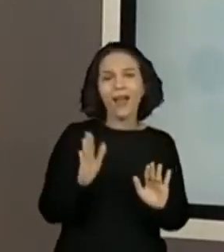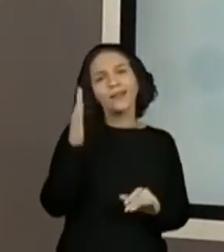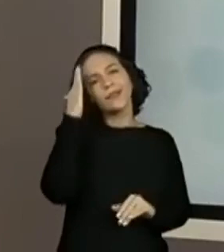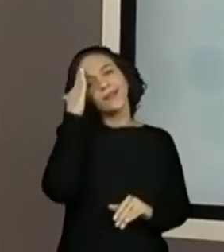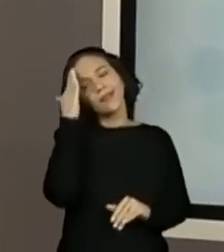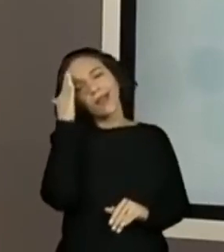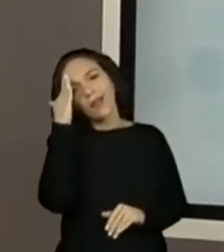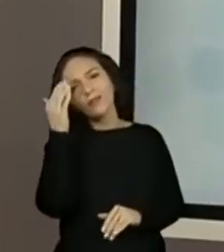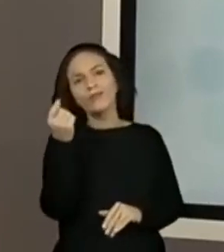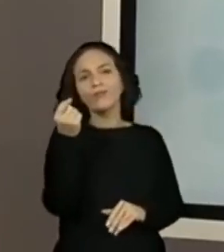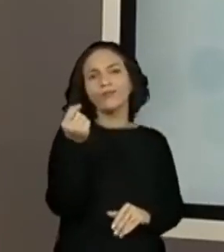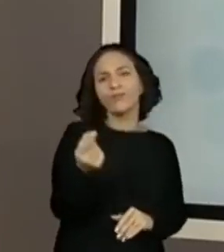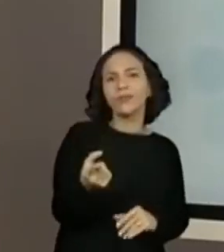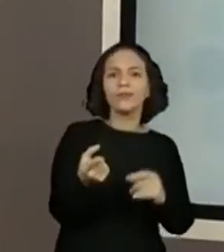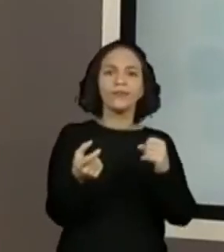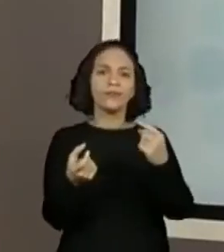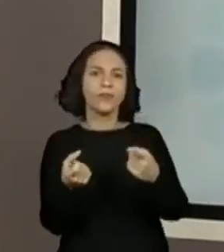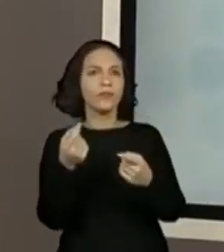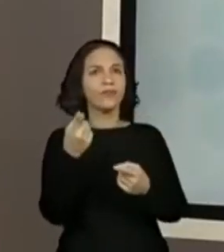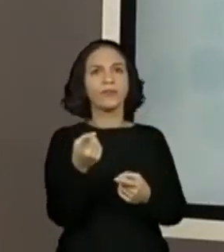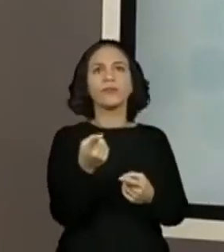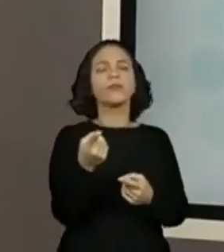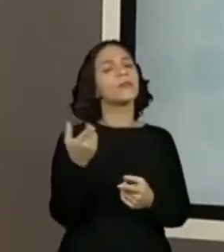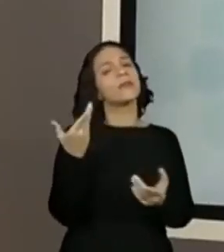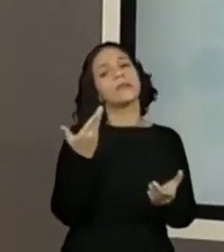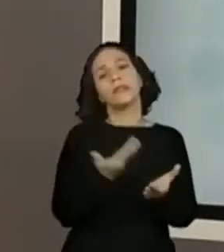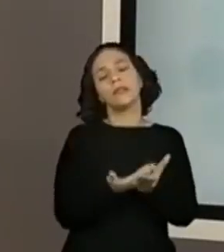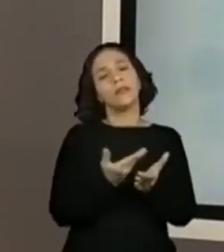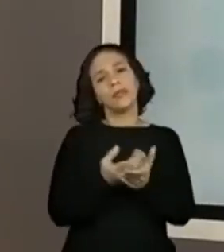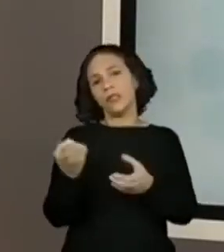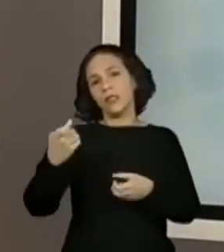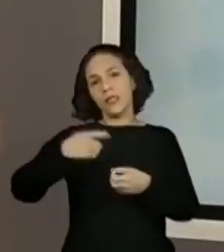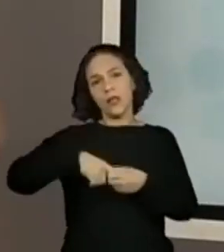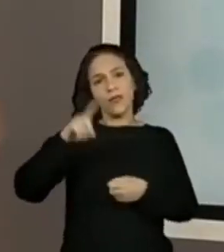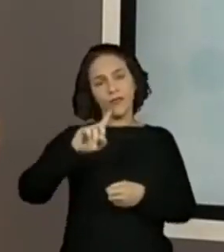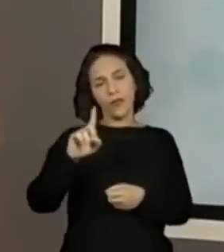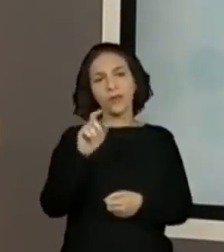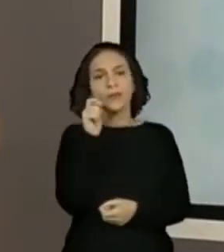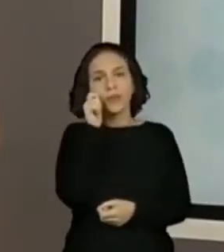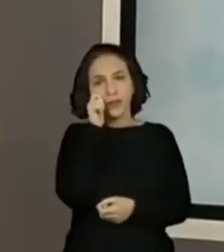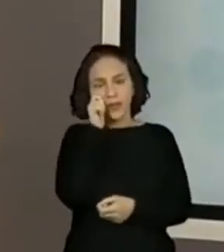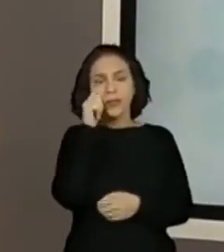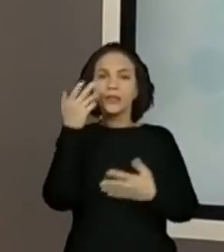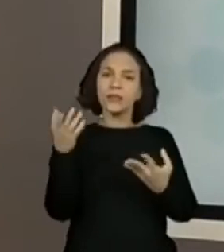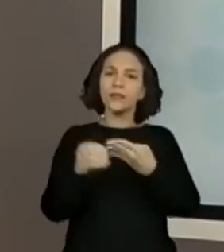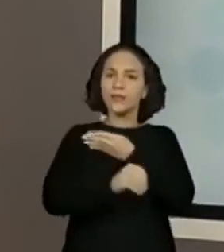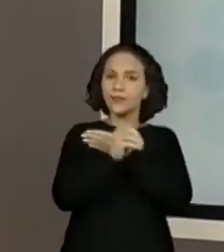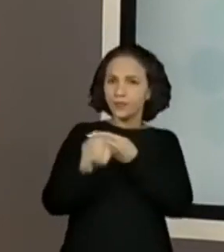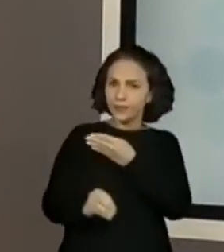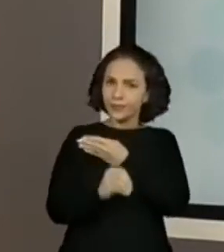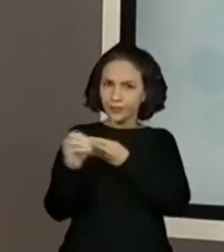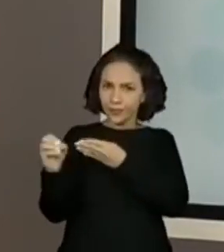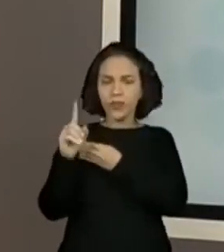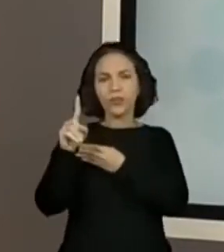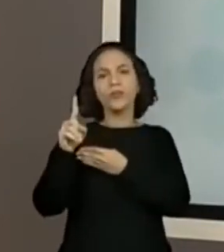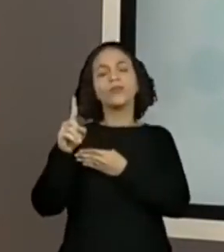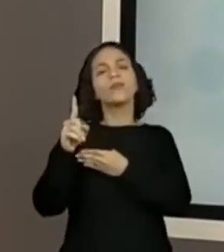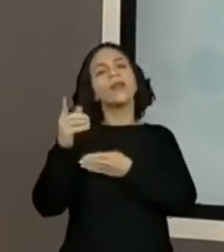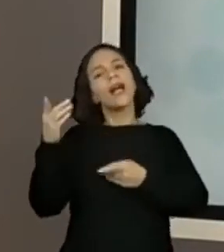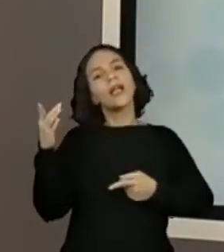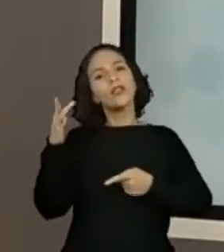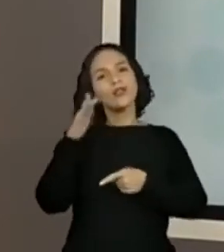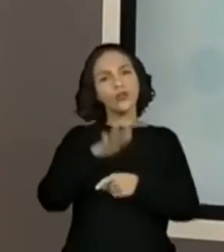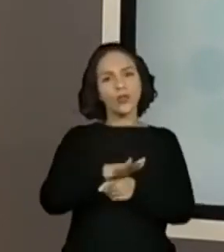ainda tem um pessoal que não retornou às aulas presenciais, o Centro de Mídias vai ajudar e apoiar a aplicação